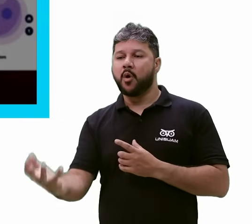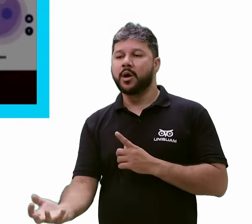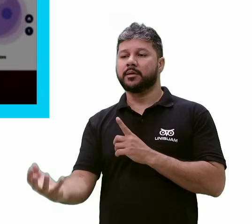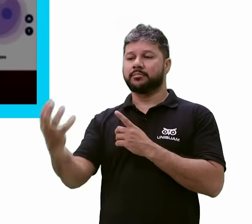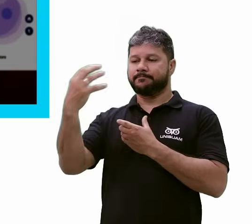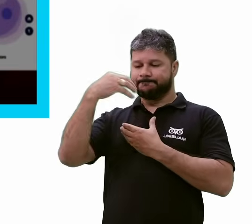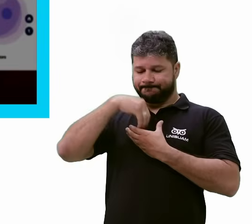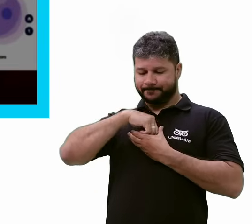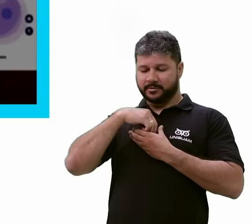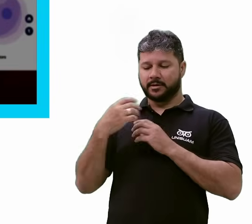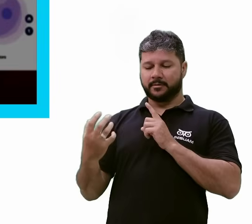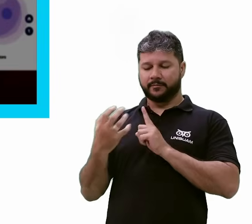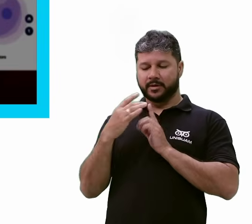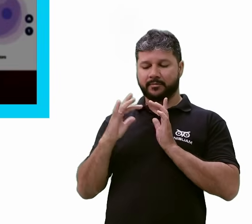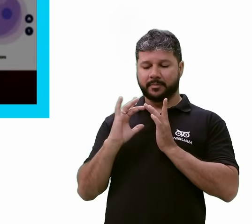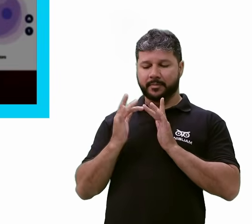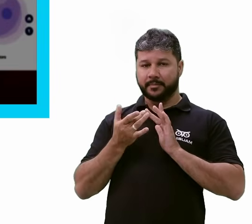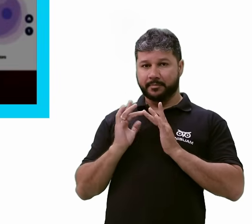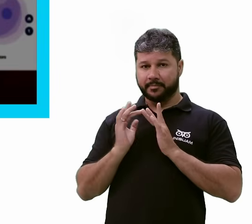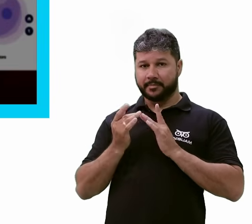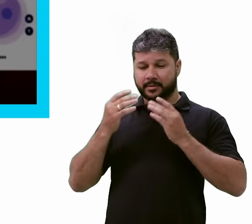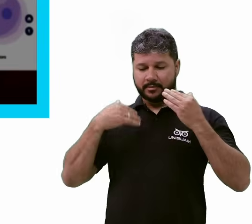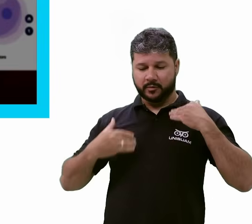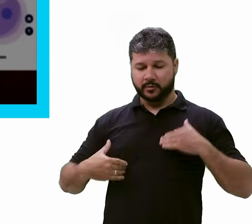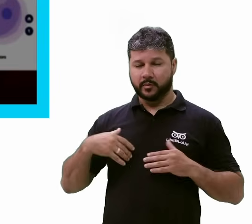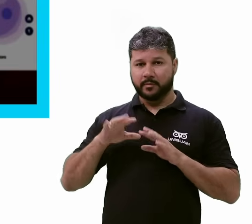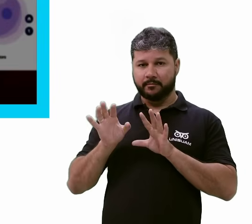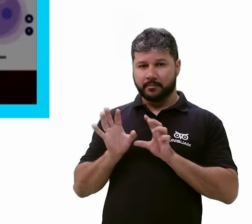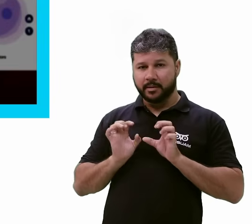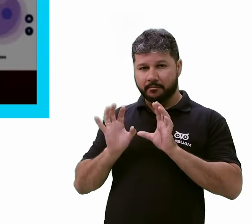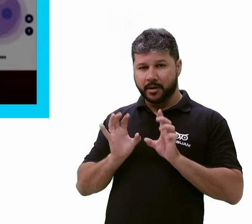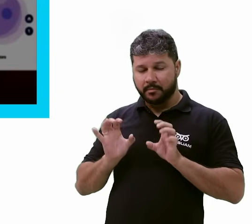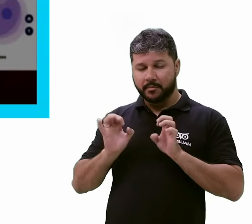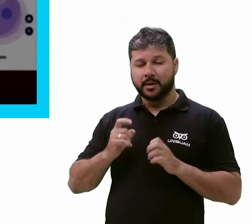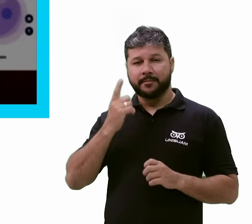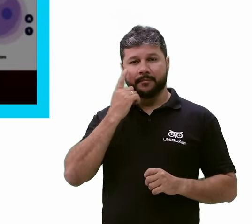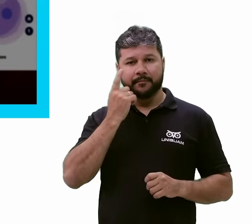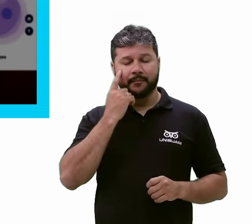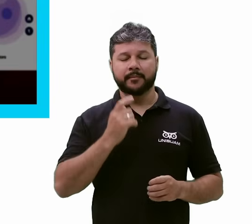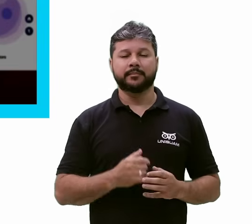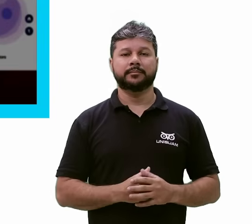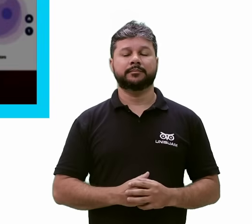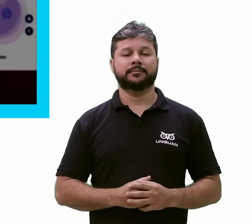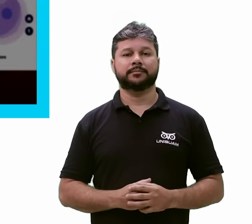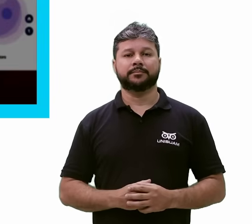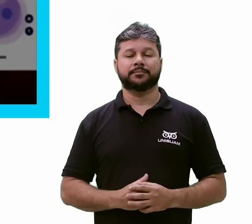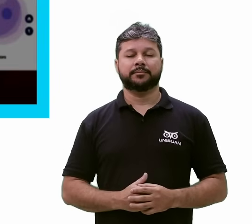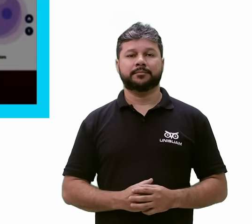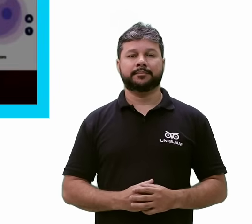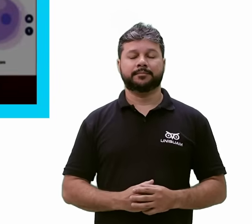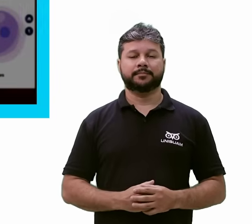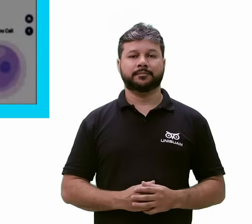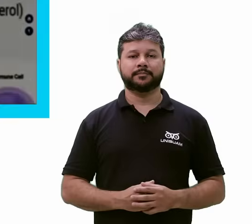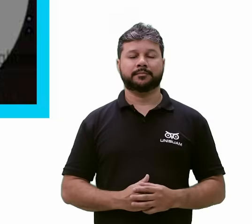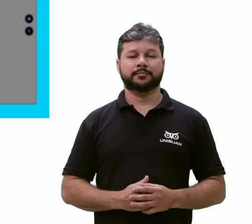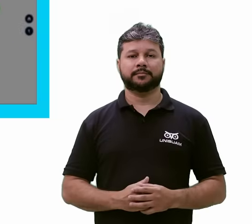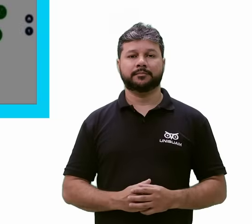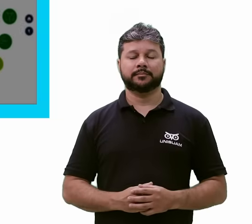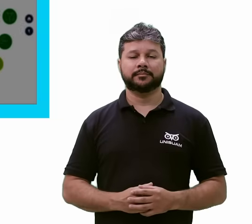corpo, estaria agindo também nesses receptores, tá? Dessa forma aqui.